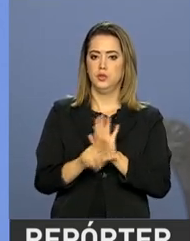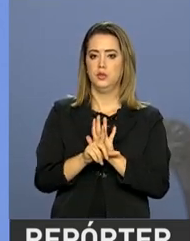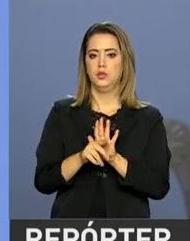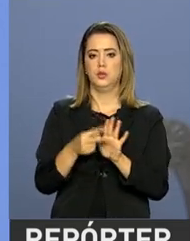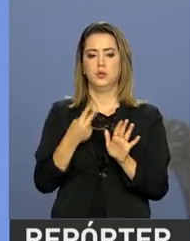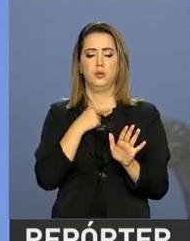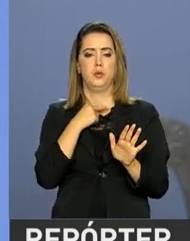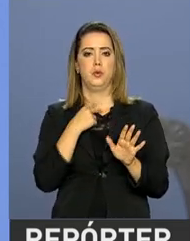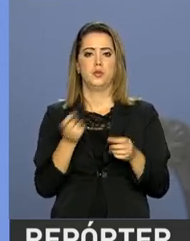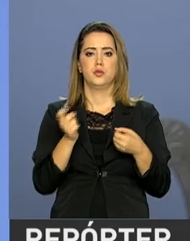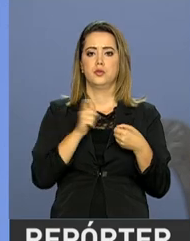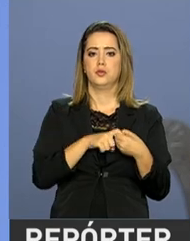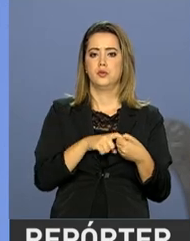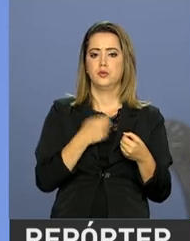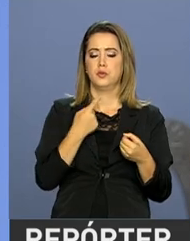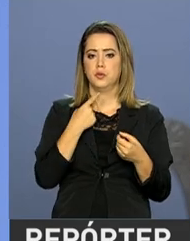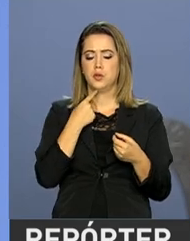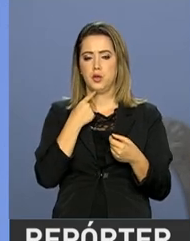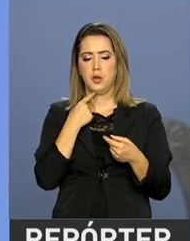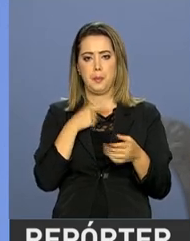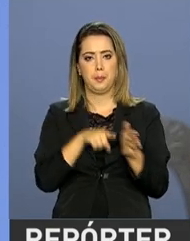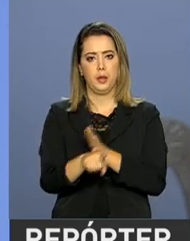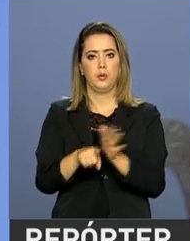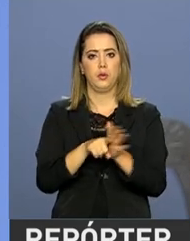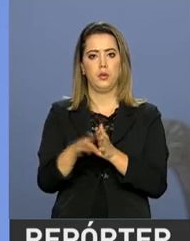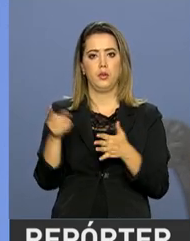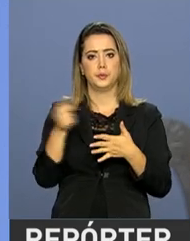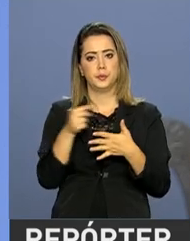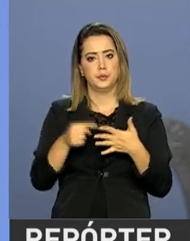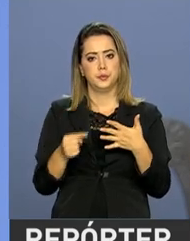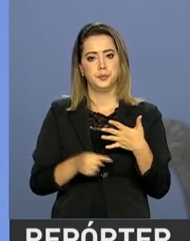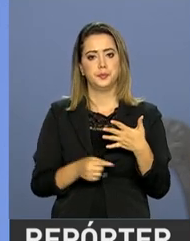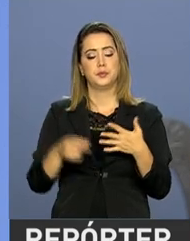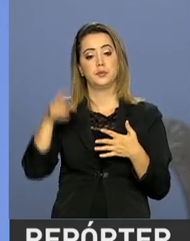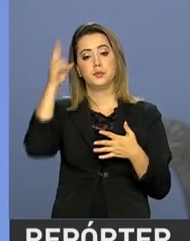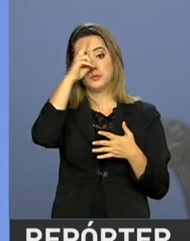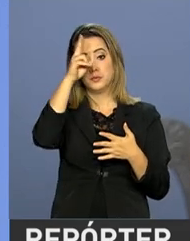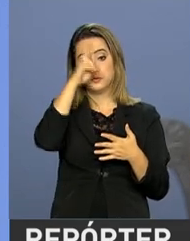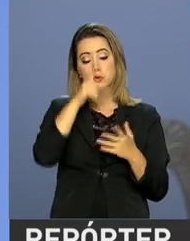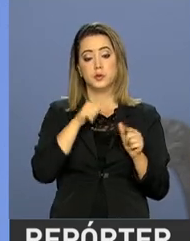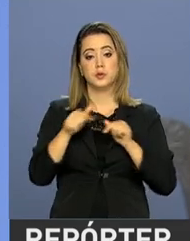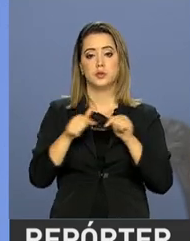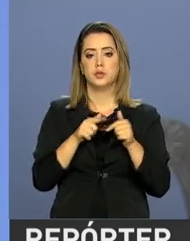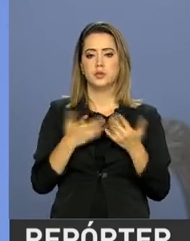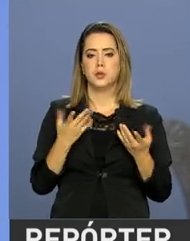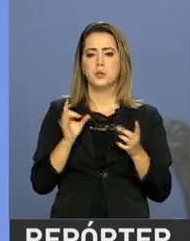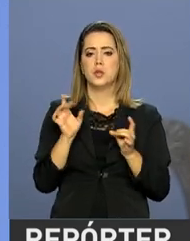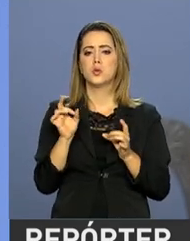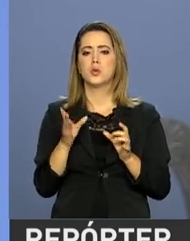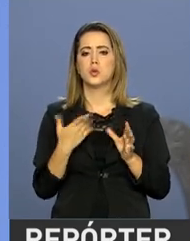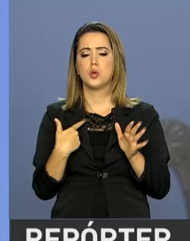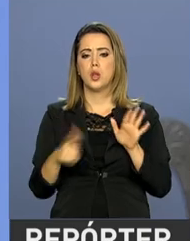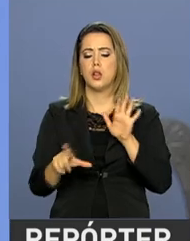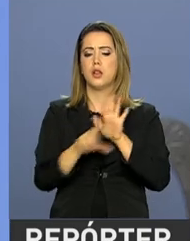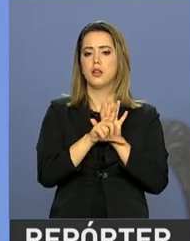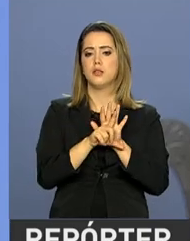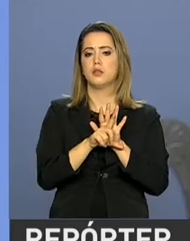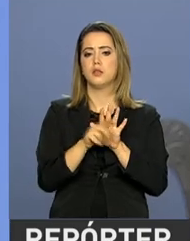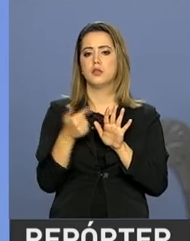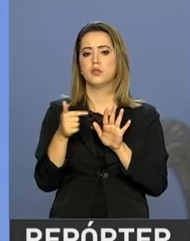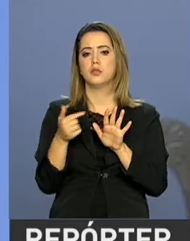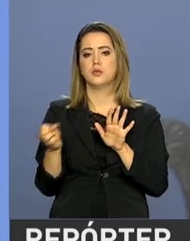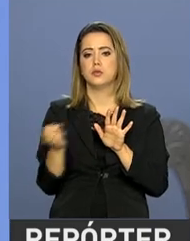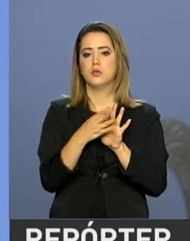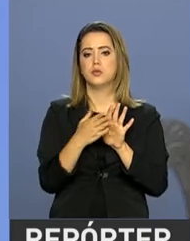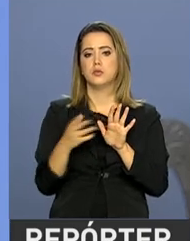voltar a a questionar esses pontos lembrando que a apelação se refere apenas a questões legais não haverá